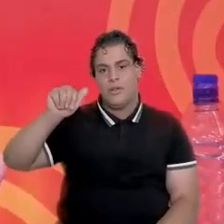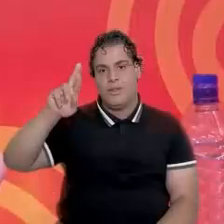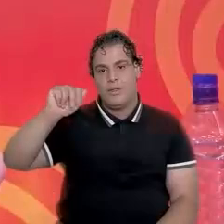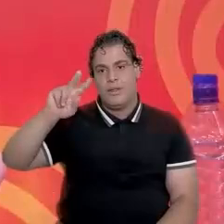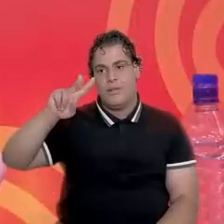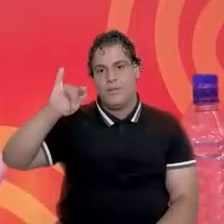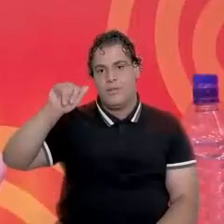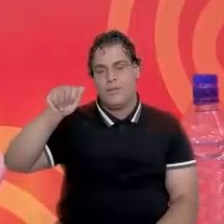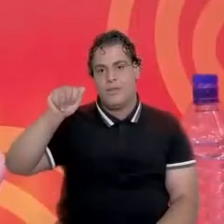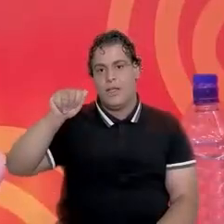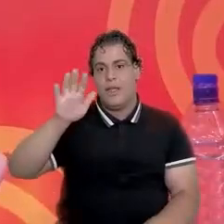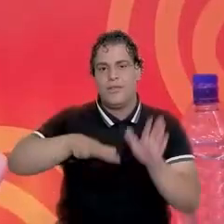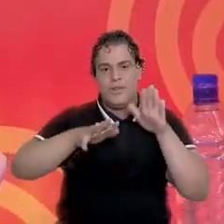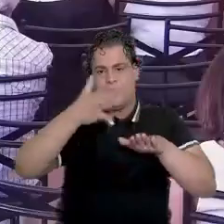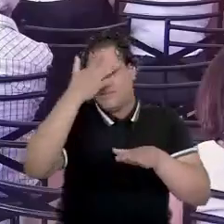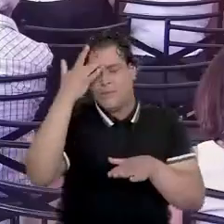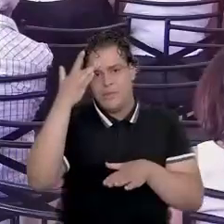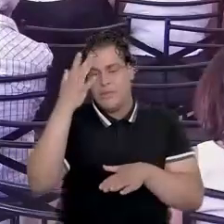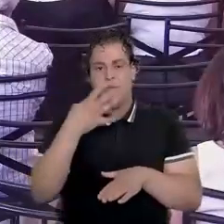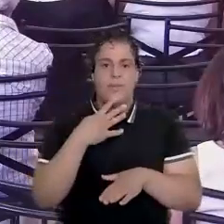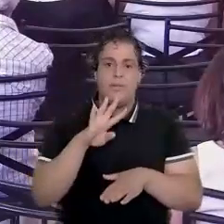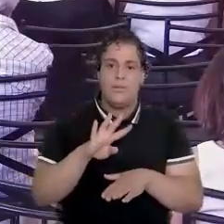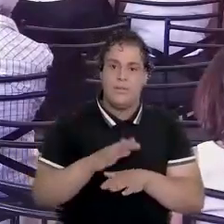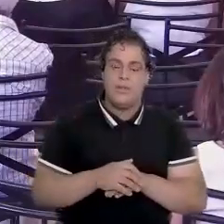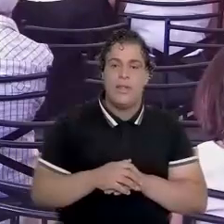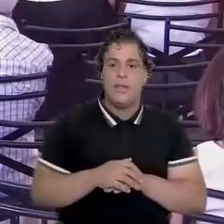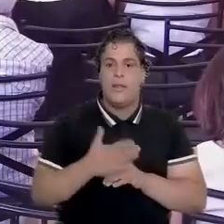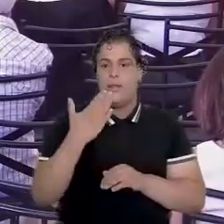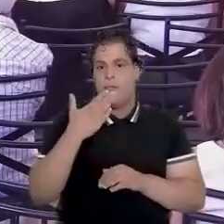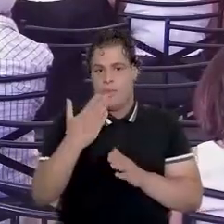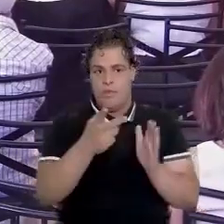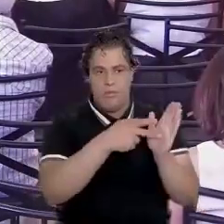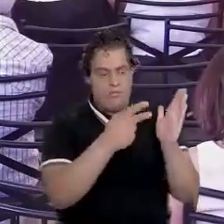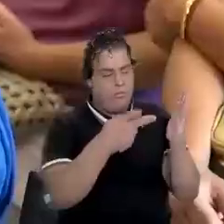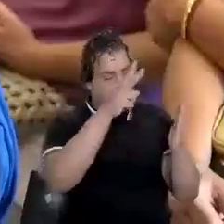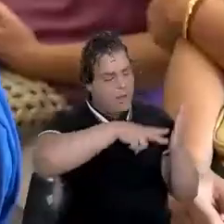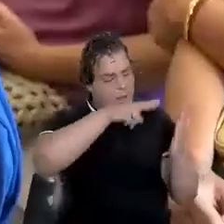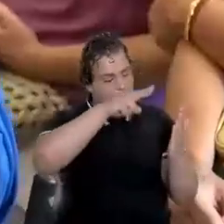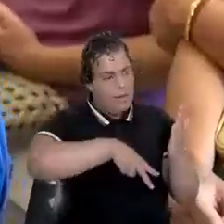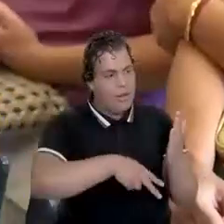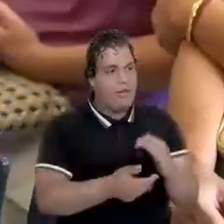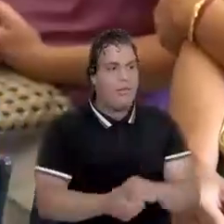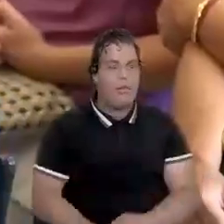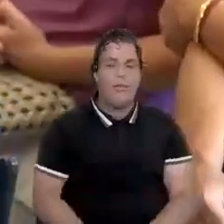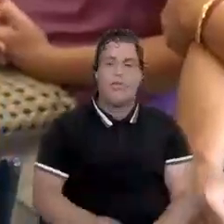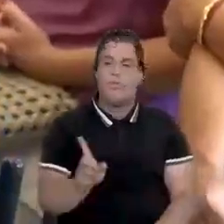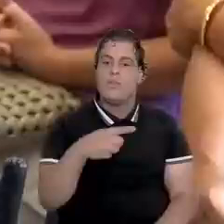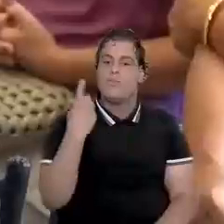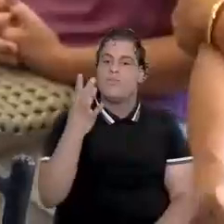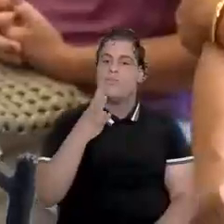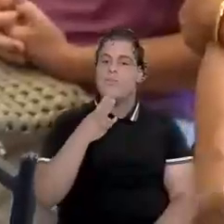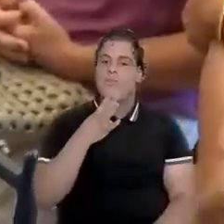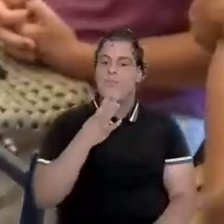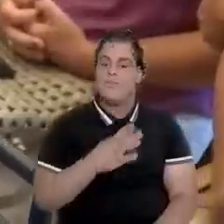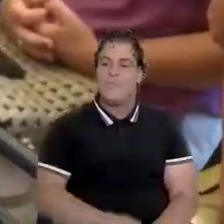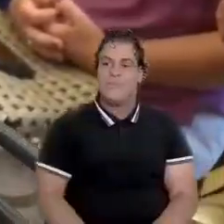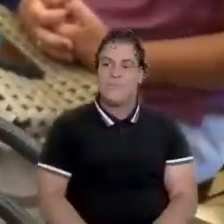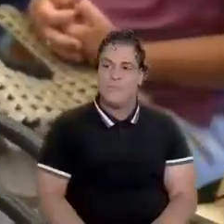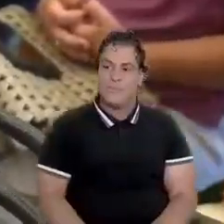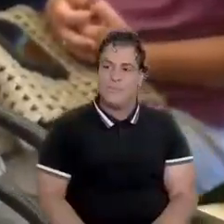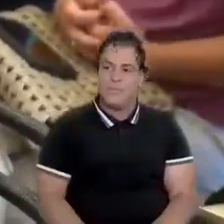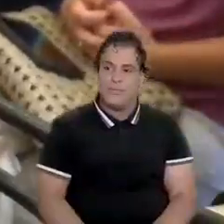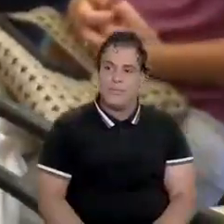não conhecem, então pediria a Erilda para ler um trechinho, algumas Aldravias, para a gente fazer esse reconhecimento.